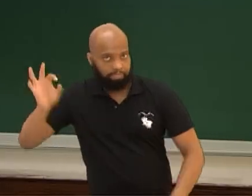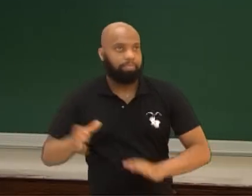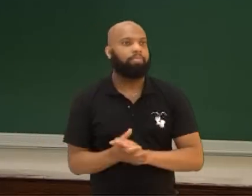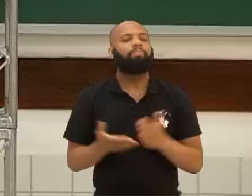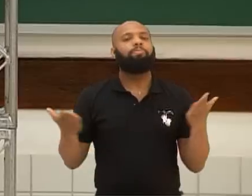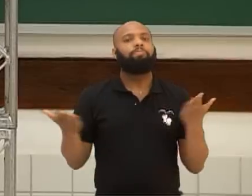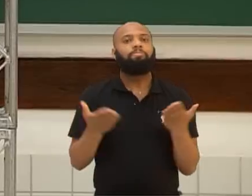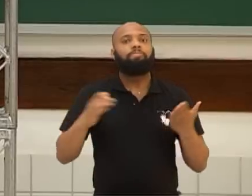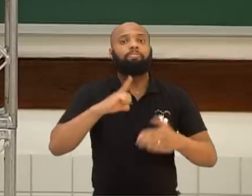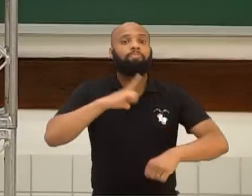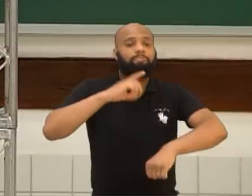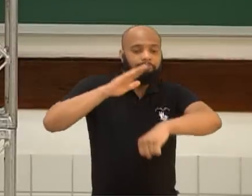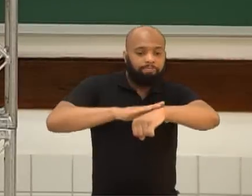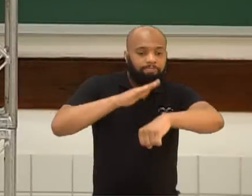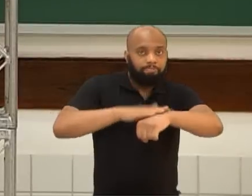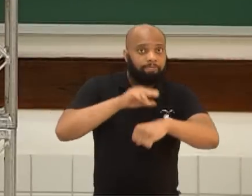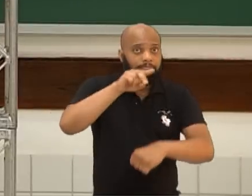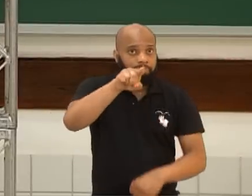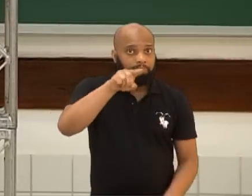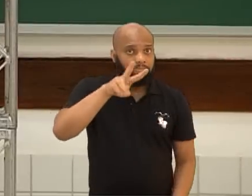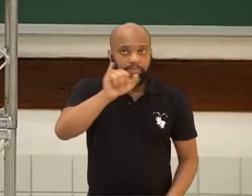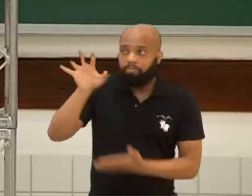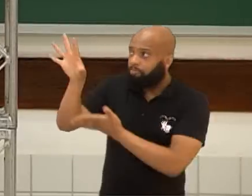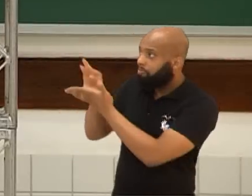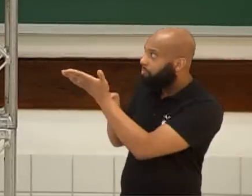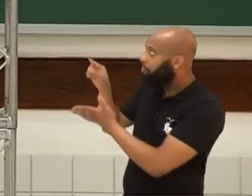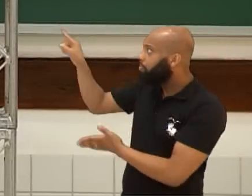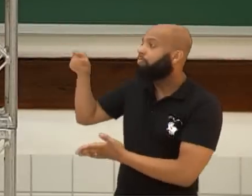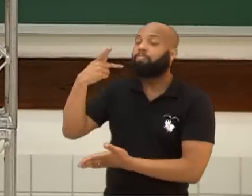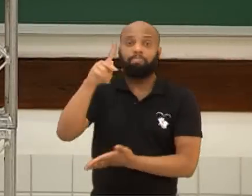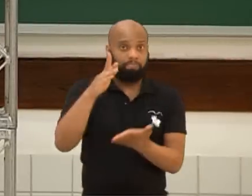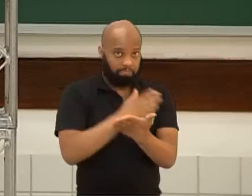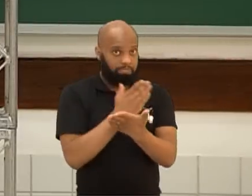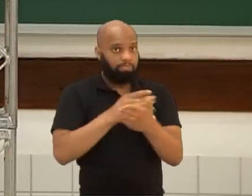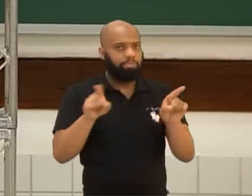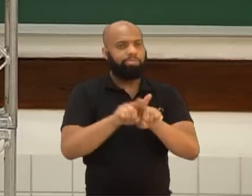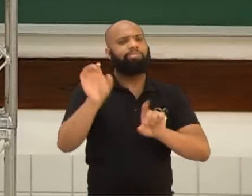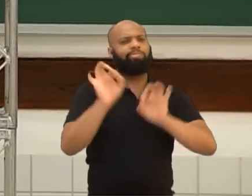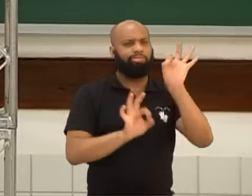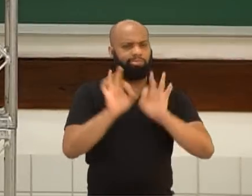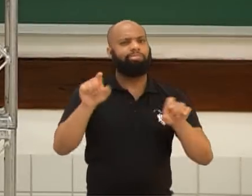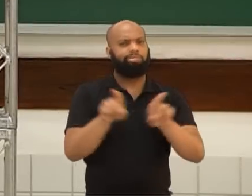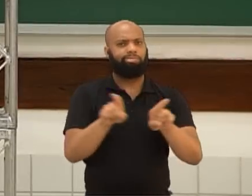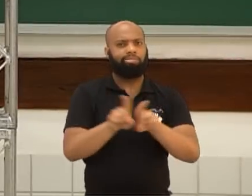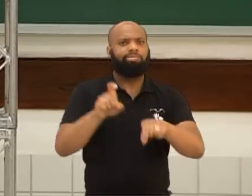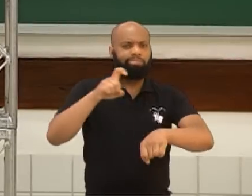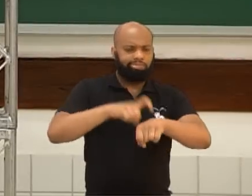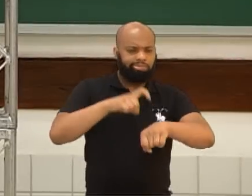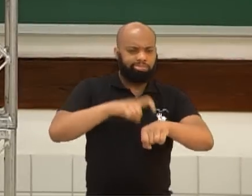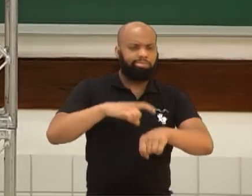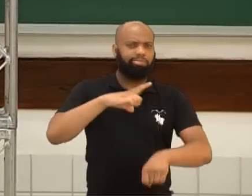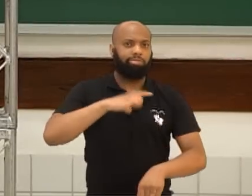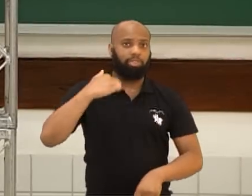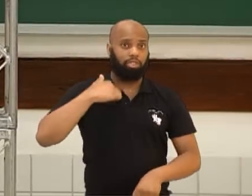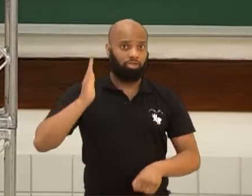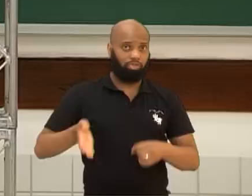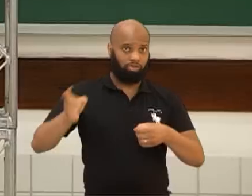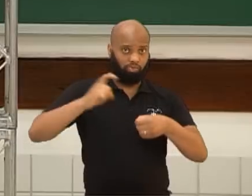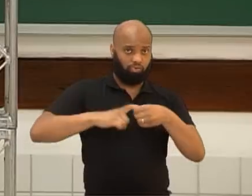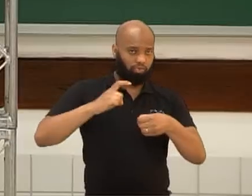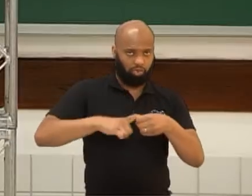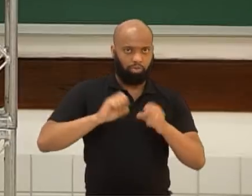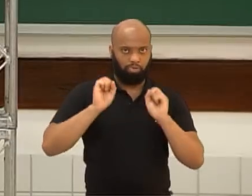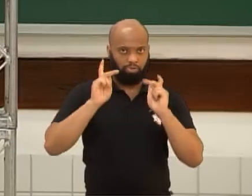vou dar um tempinho para vocês copiarem isso lá no seu caderno, para deixar bem organizado, né? O que é um triângulo